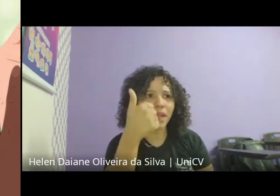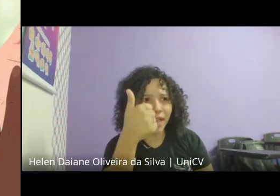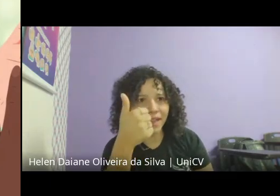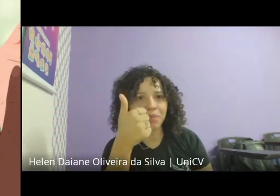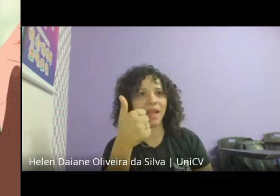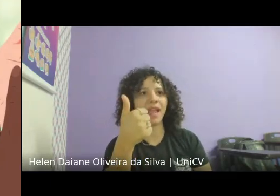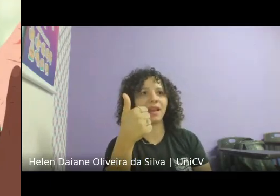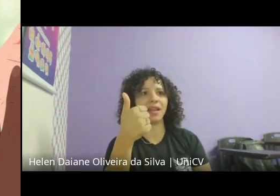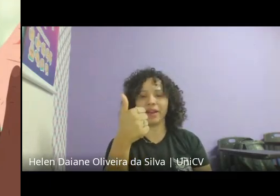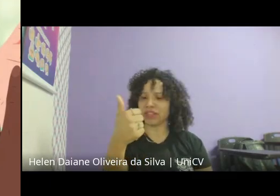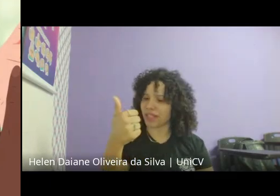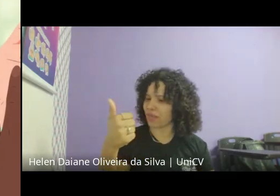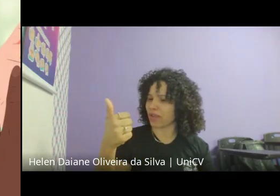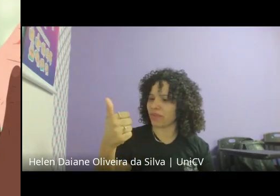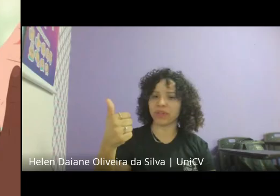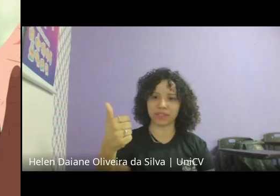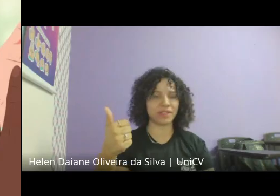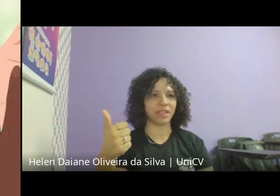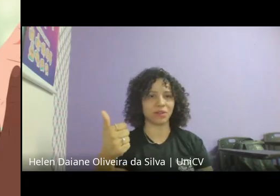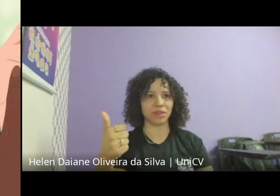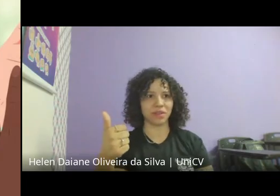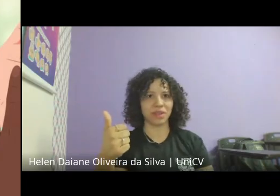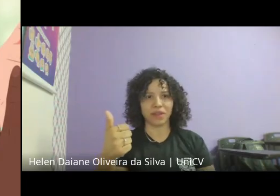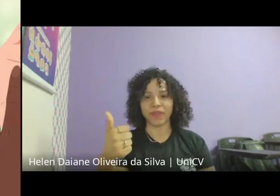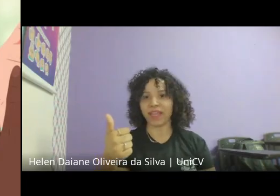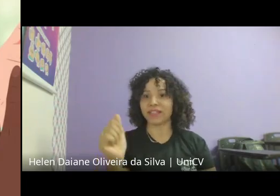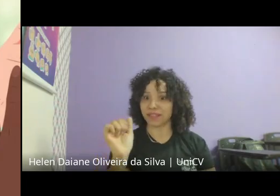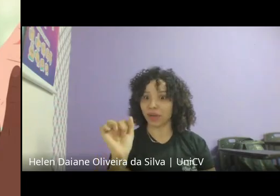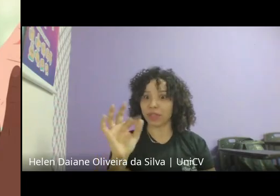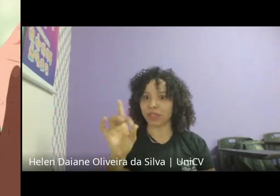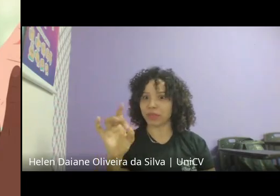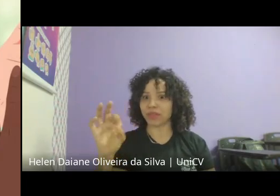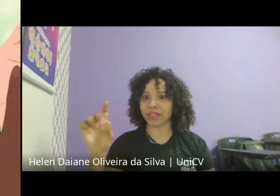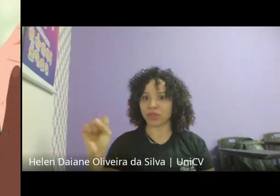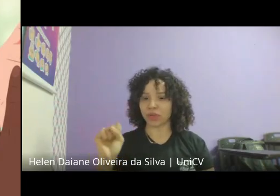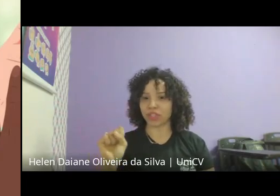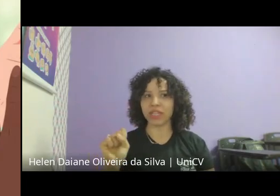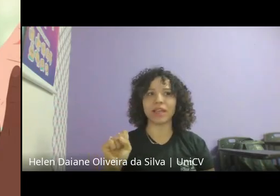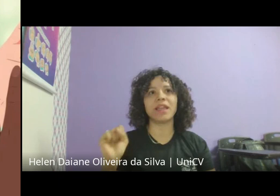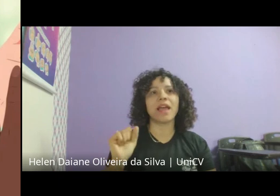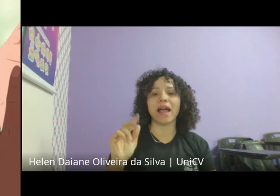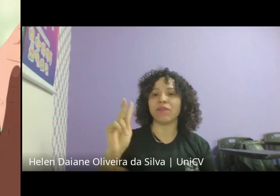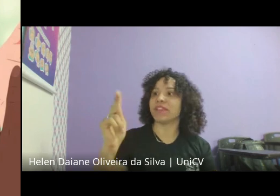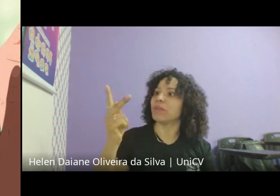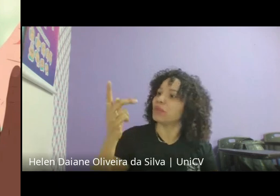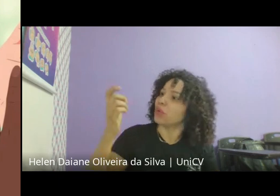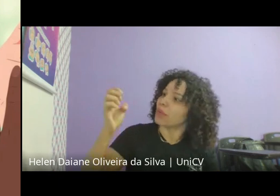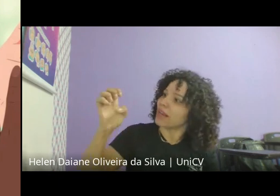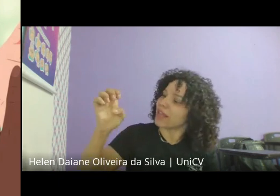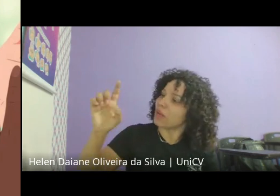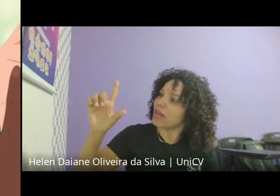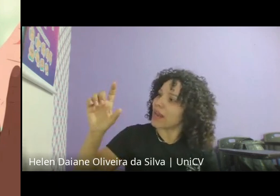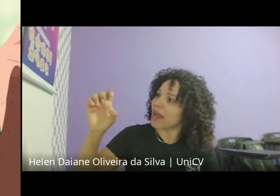tudo bem? Para ela. Não você querer ficar vendo o que você está fazendo. Né? Geralmente, quando a pessoa está fazendo datilologia, ai, vou fazer meu